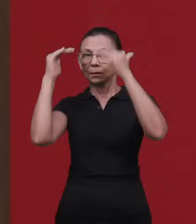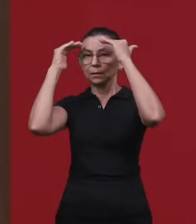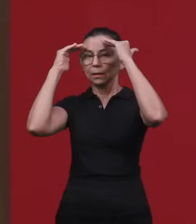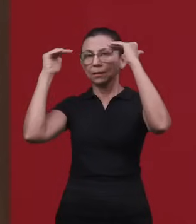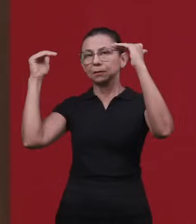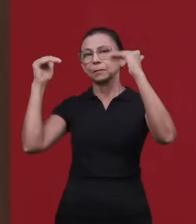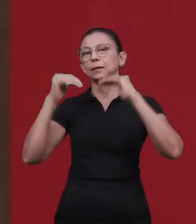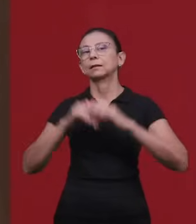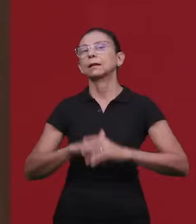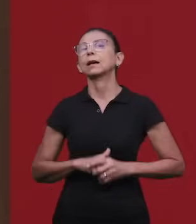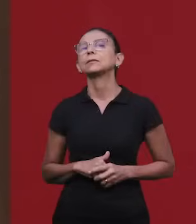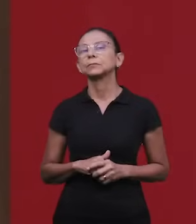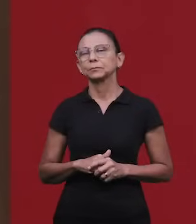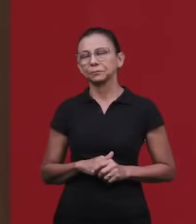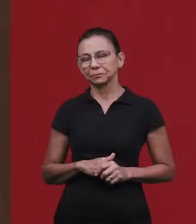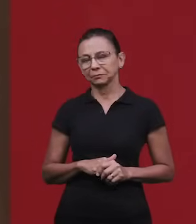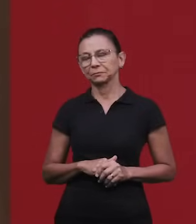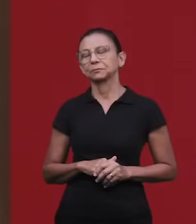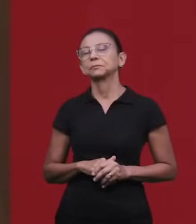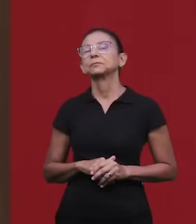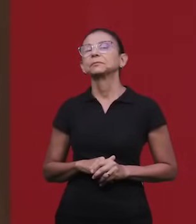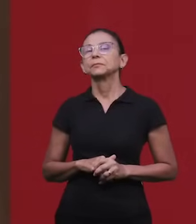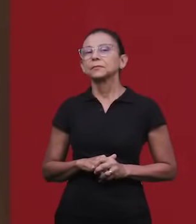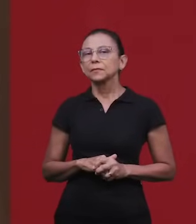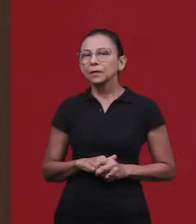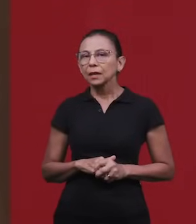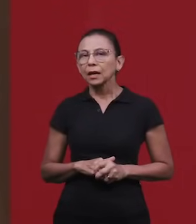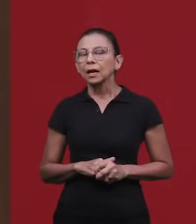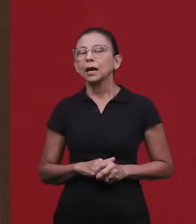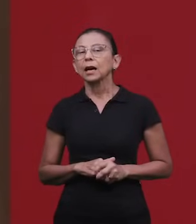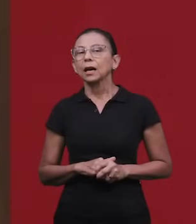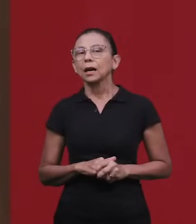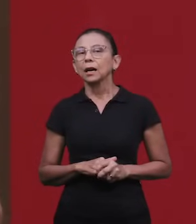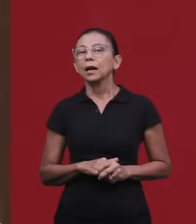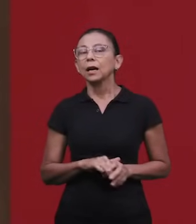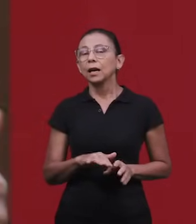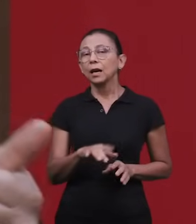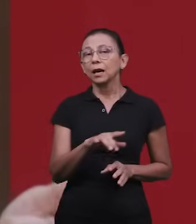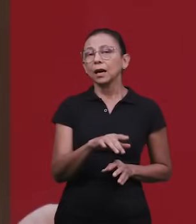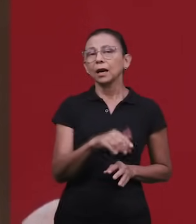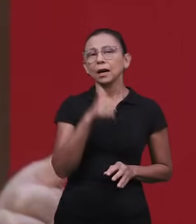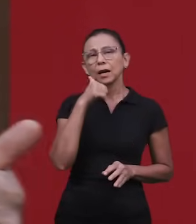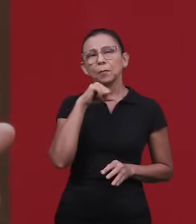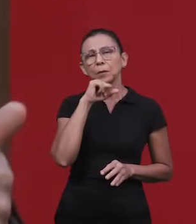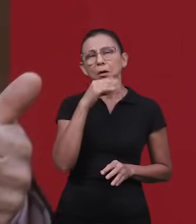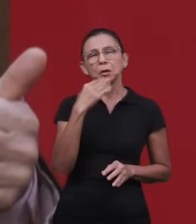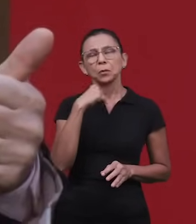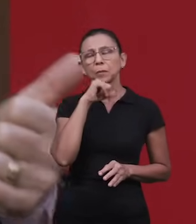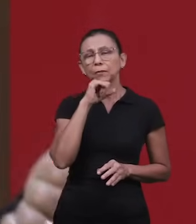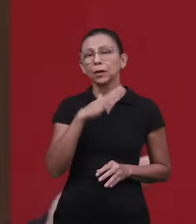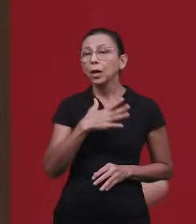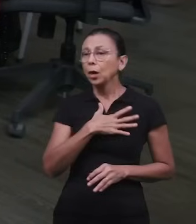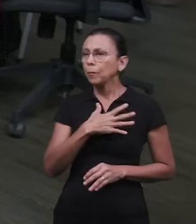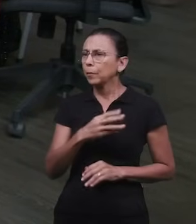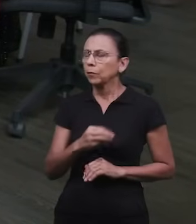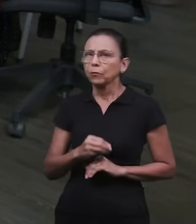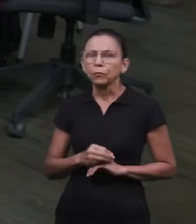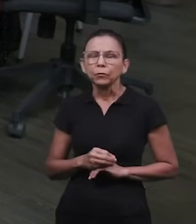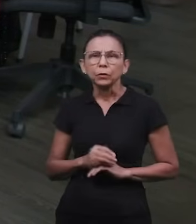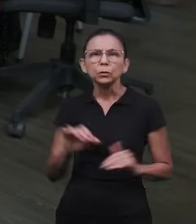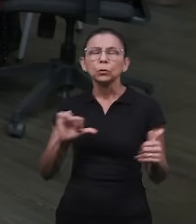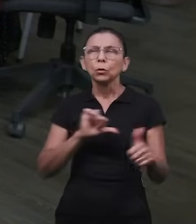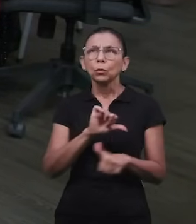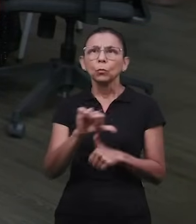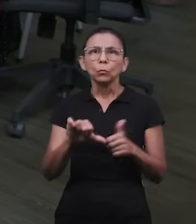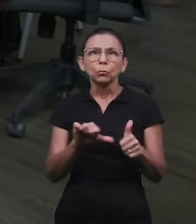respeito. Aí você conquista o respeito da família. Você conquista porque, afinal, meu filho era assim, assado, agora ele está